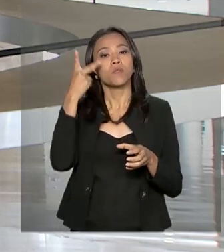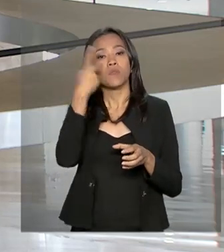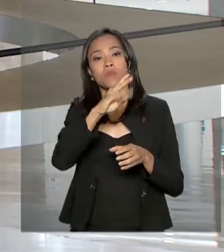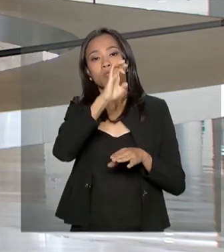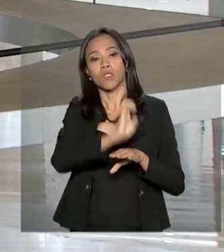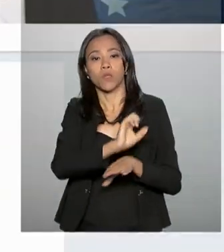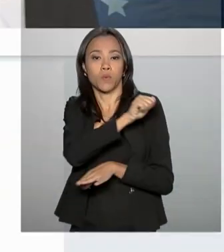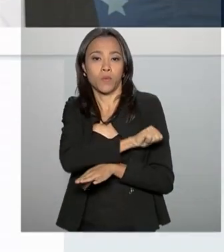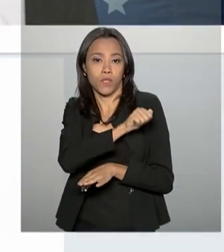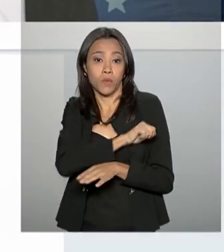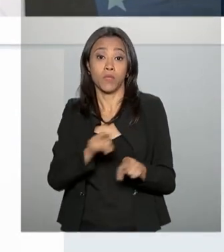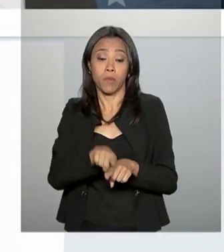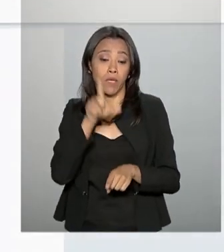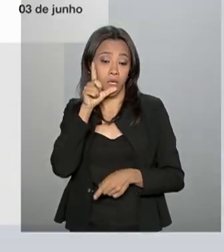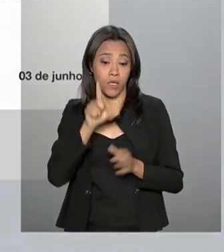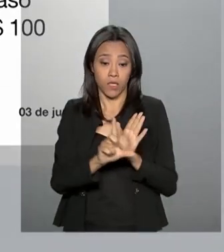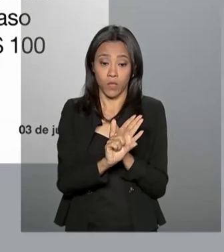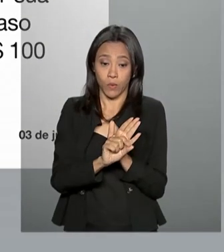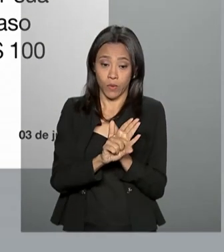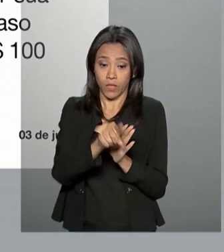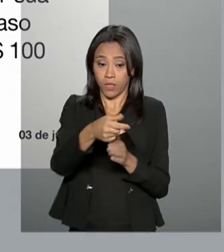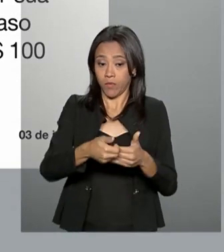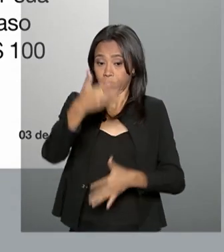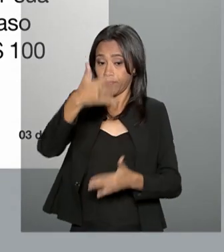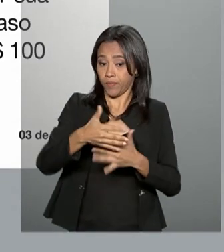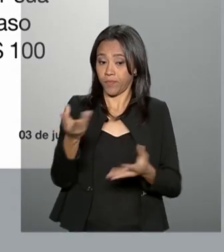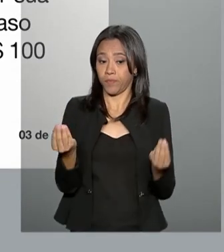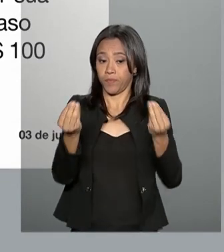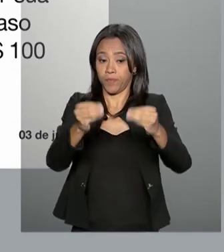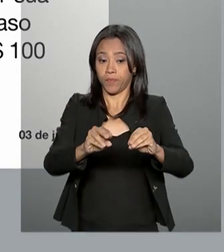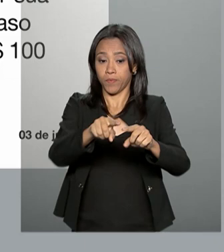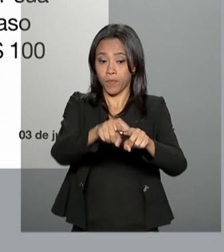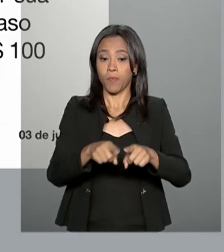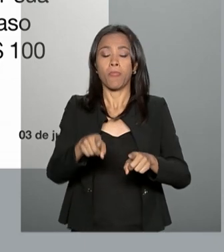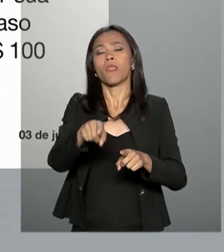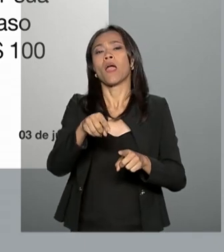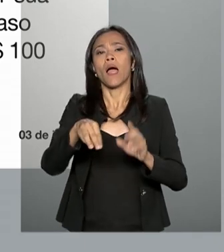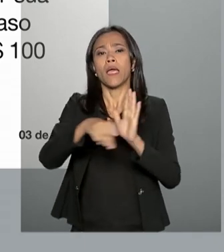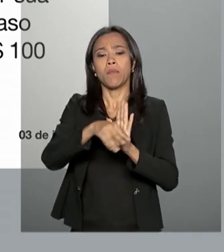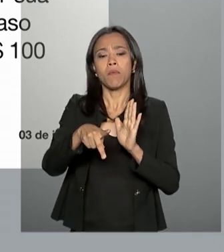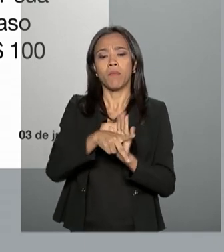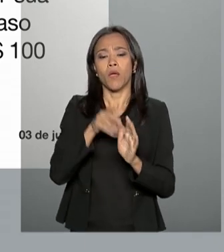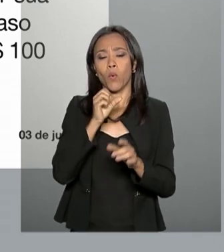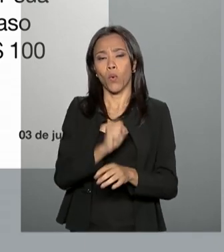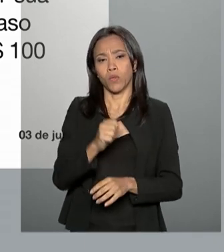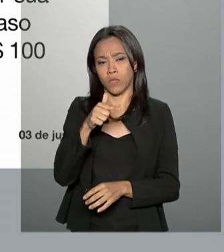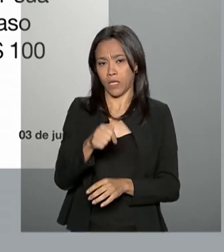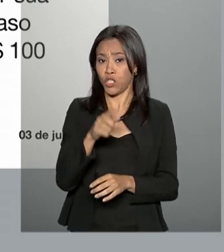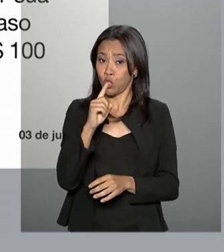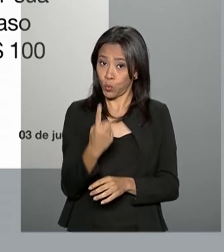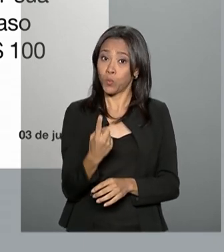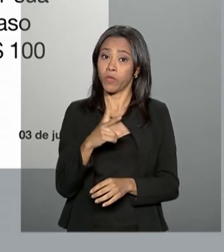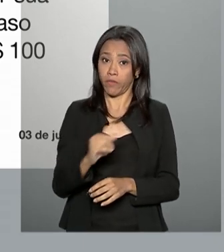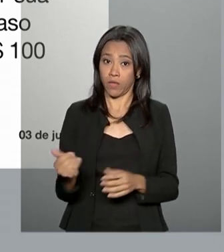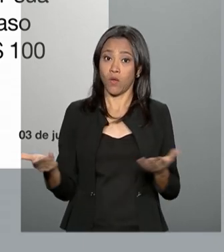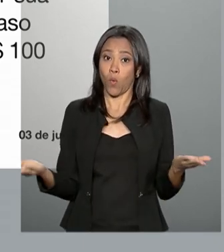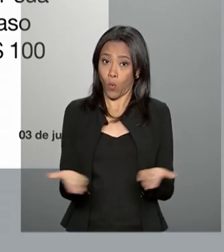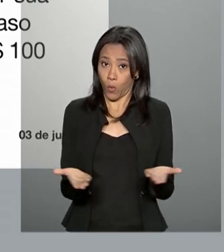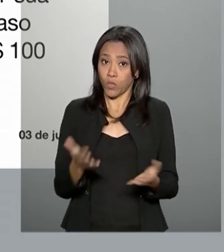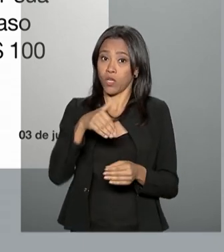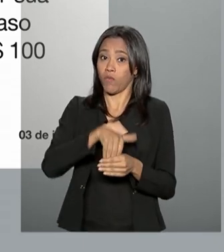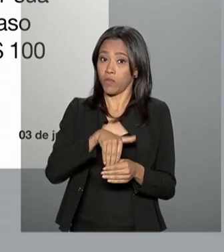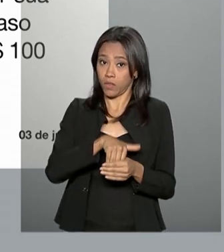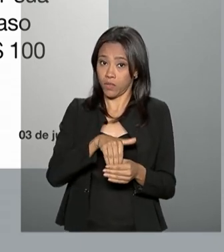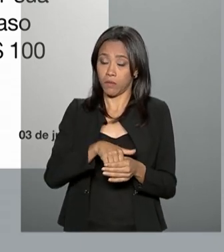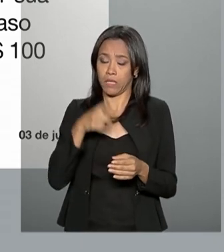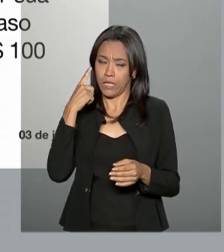presidente Jair Bolsonaro comentou a votação da medida provisória 871 hoje no Senado. Ele se mostrou otimista